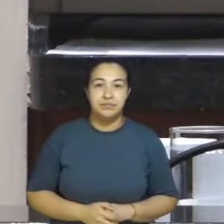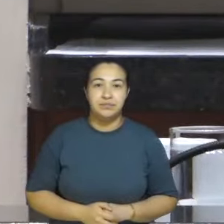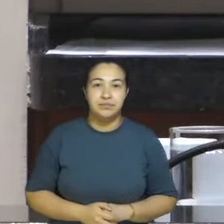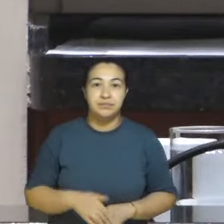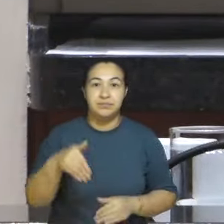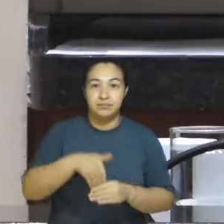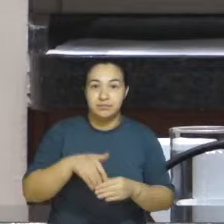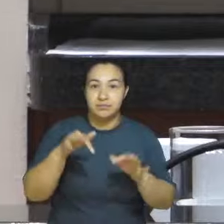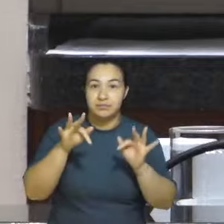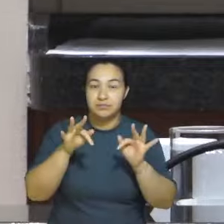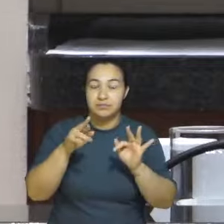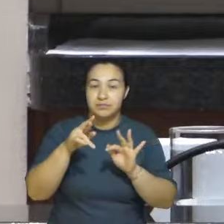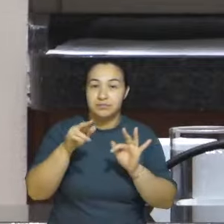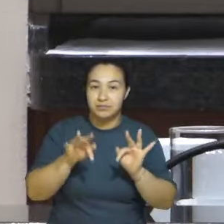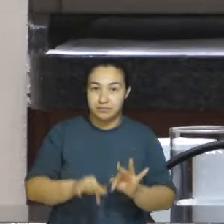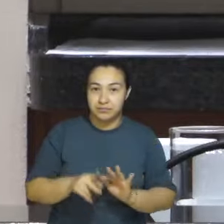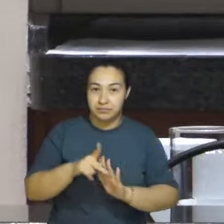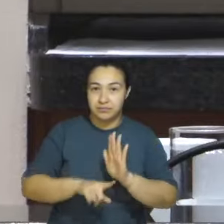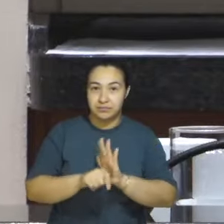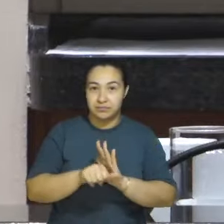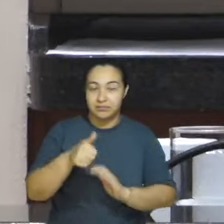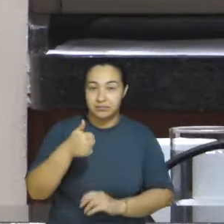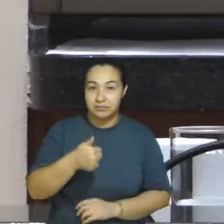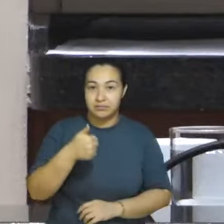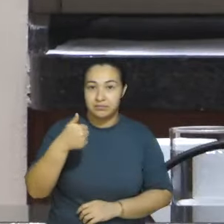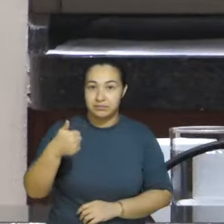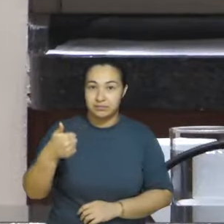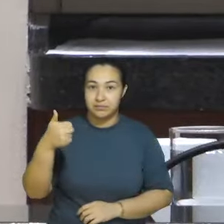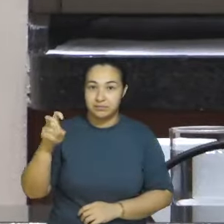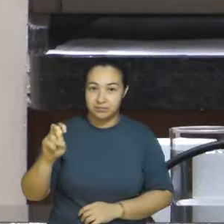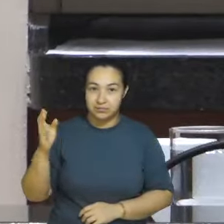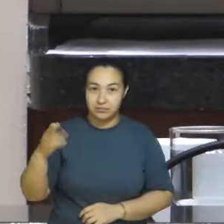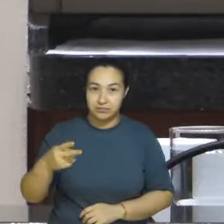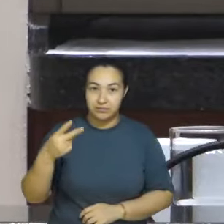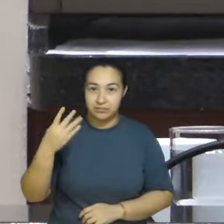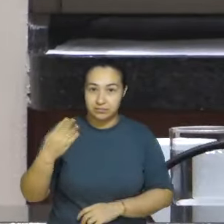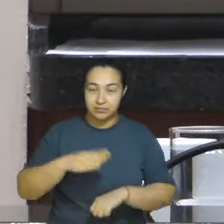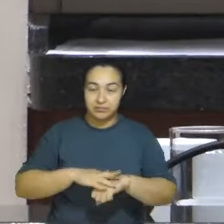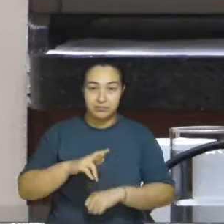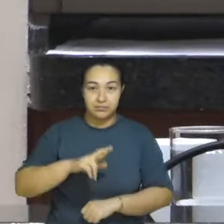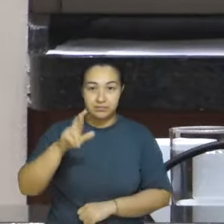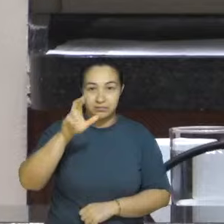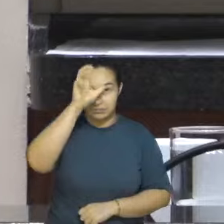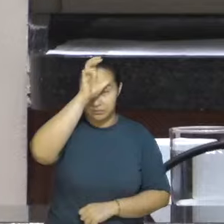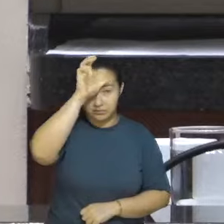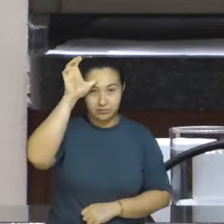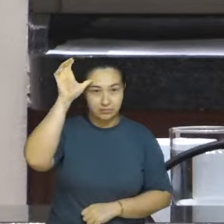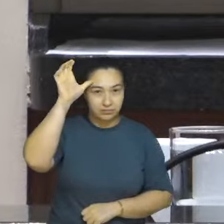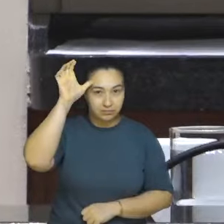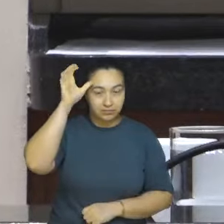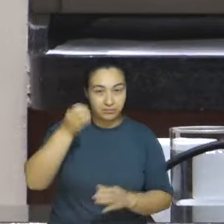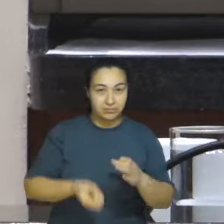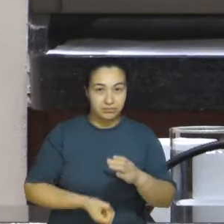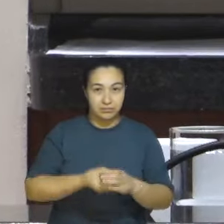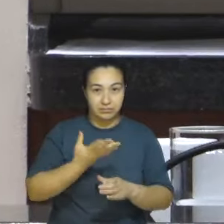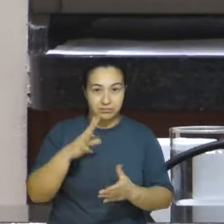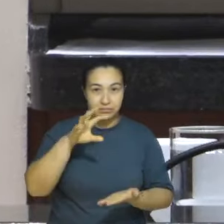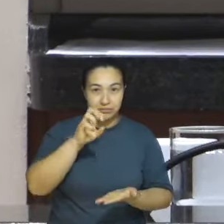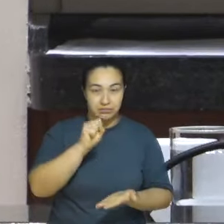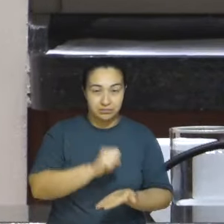Votação da redação final do projeto de lei 115/2024, autoria deputado Carlos Humberto, dispõe sobre a criação do cadastro